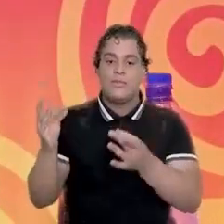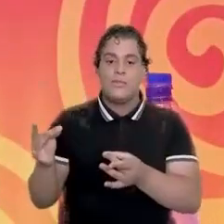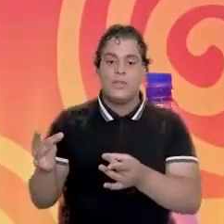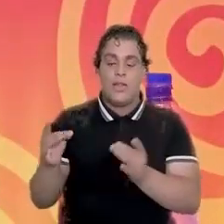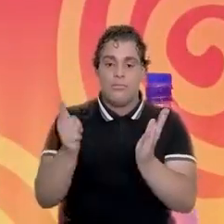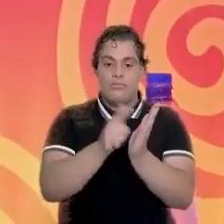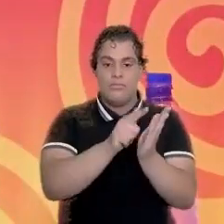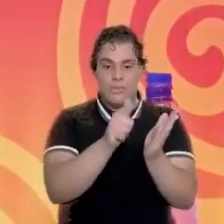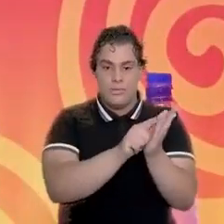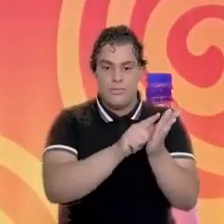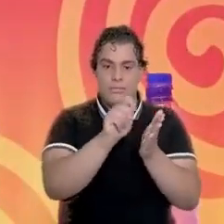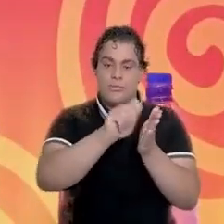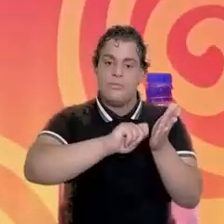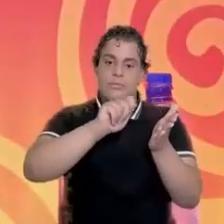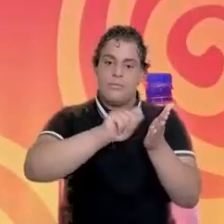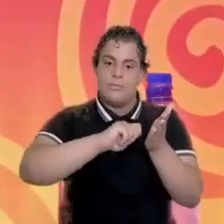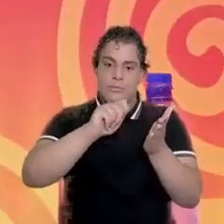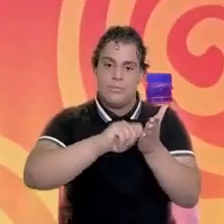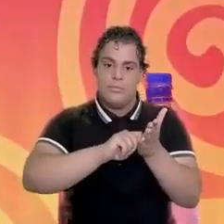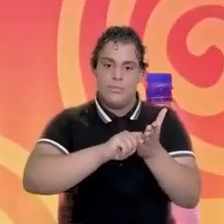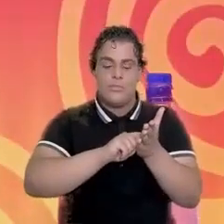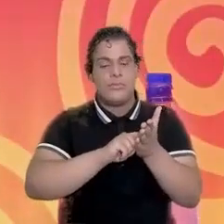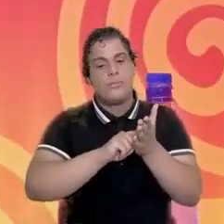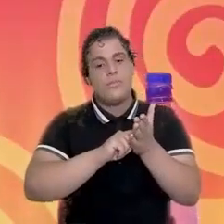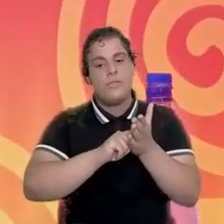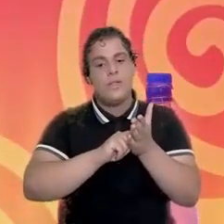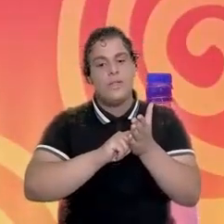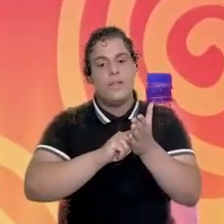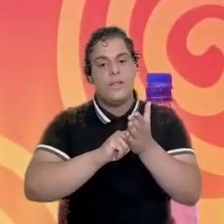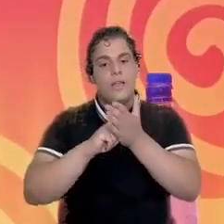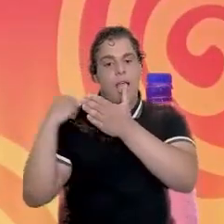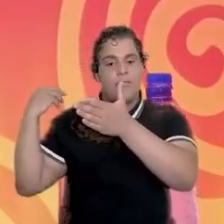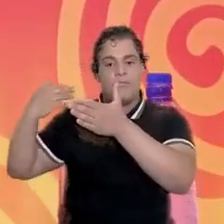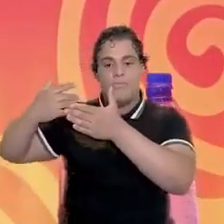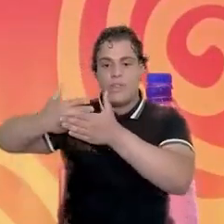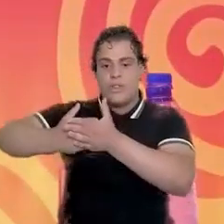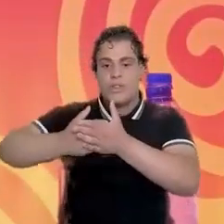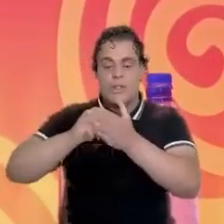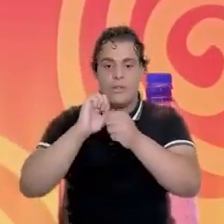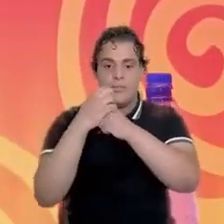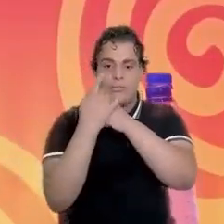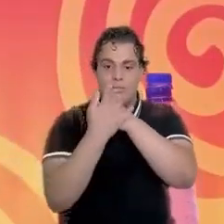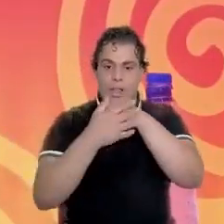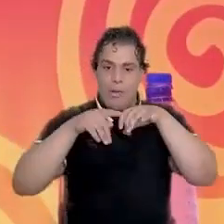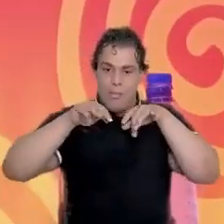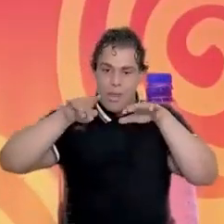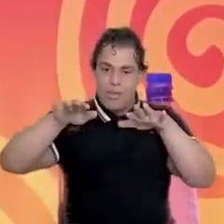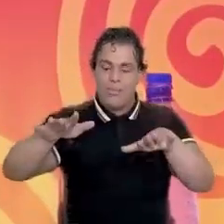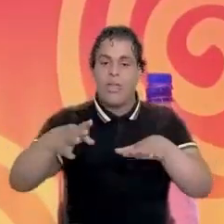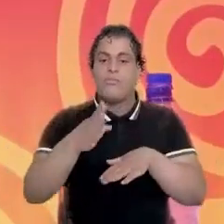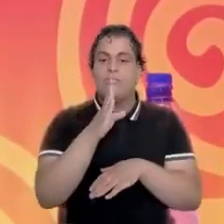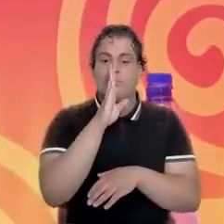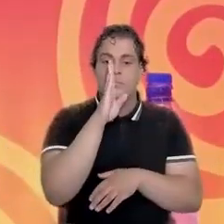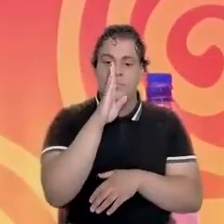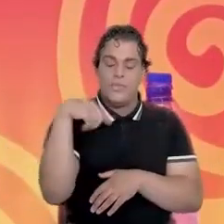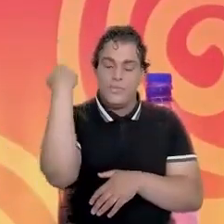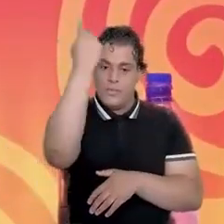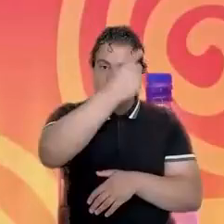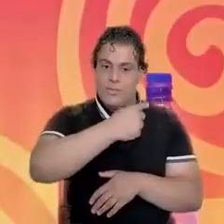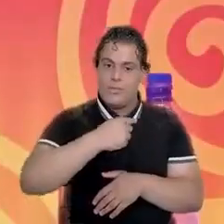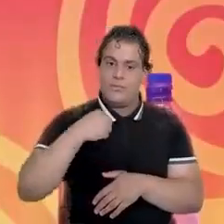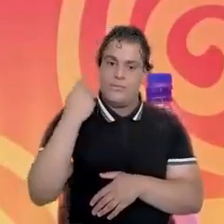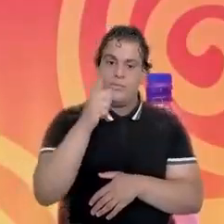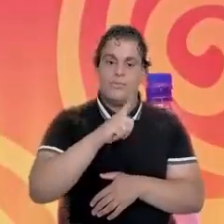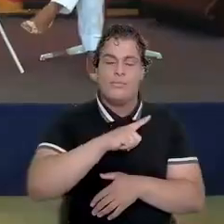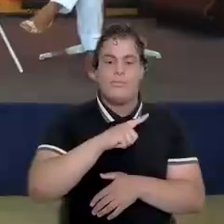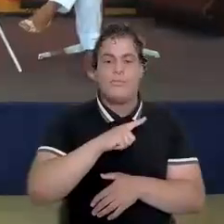É um livro escrito em grande parte durante a pandemia, em que o silêncio, o tempo e a finitude ganharam voz